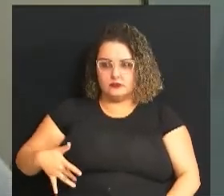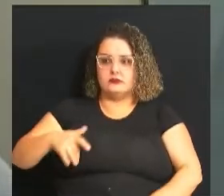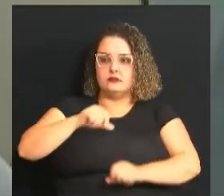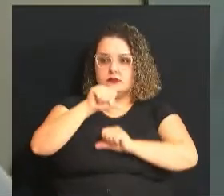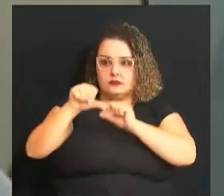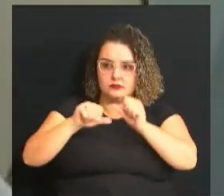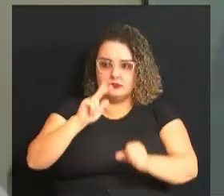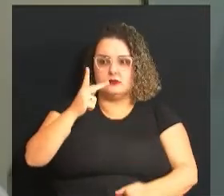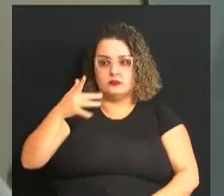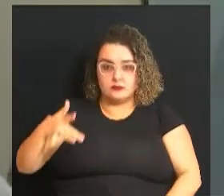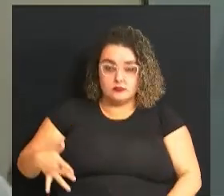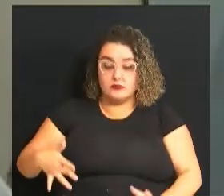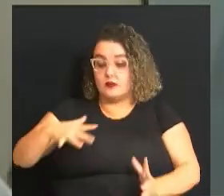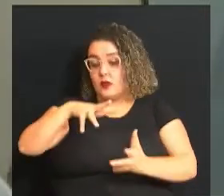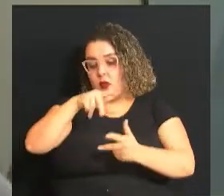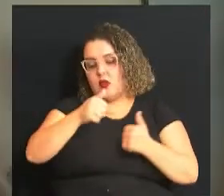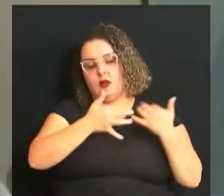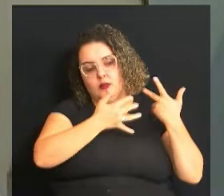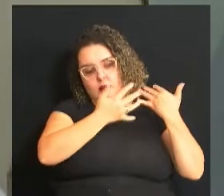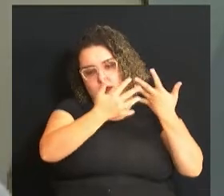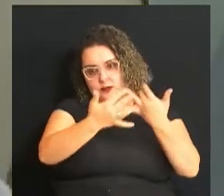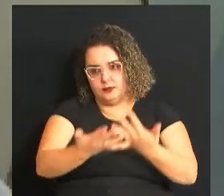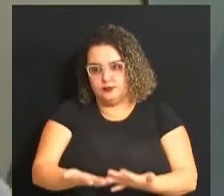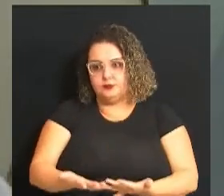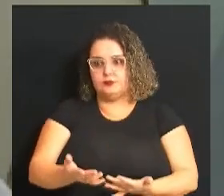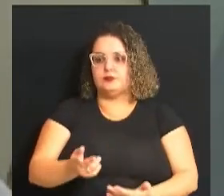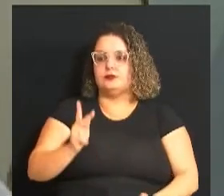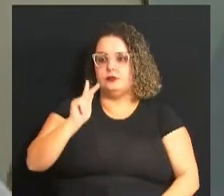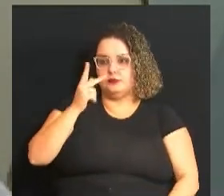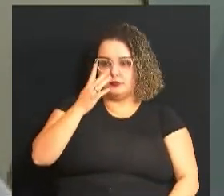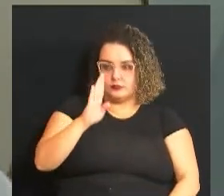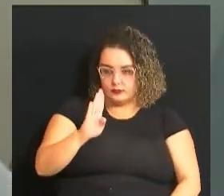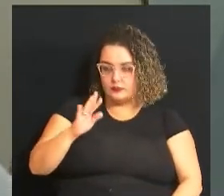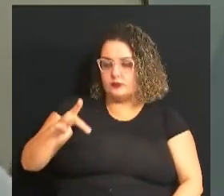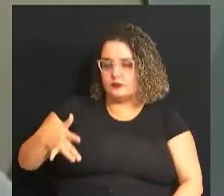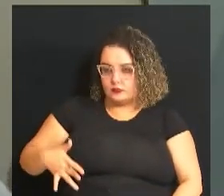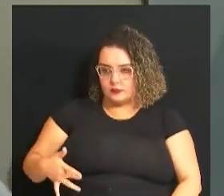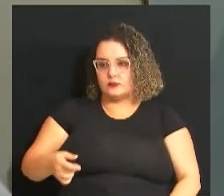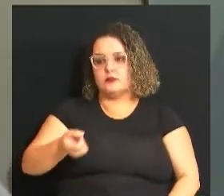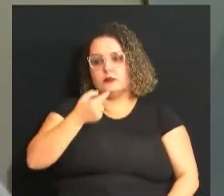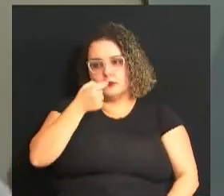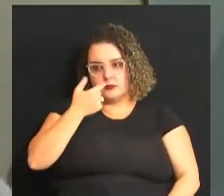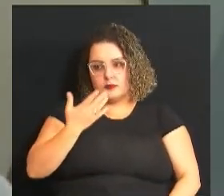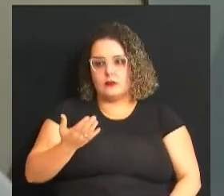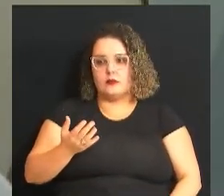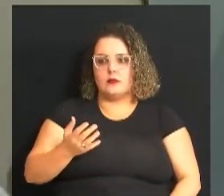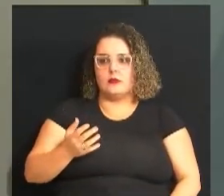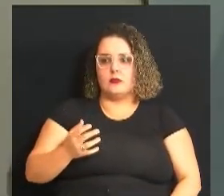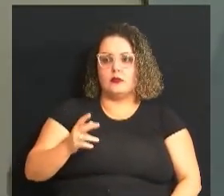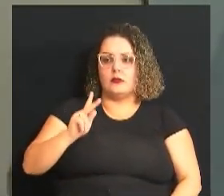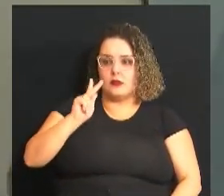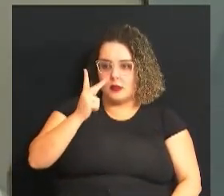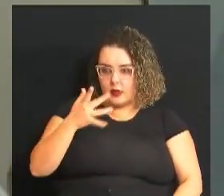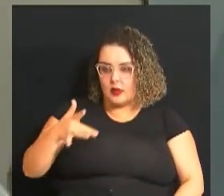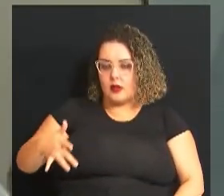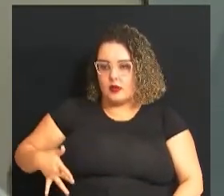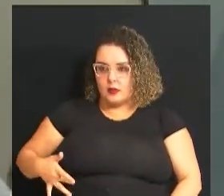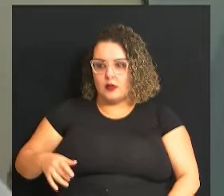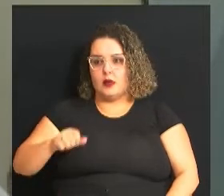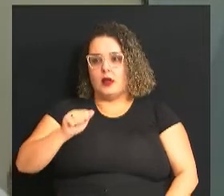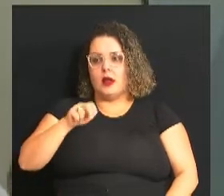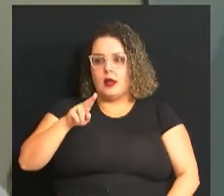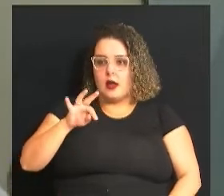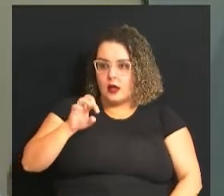no mundo, né, nos últimos anos. Hepatite B também medicamento. Hepatites autoimunes também existem